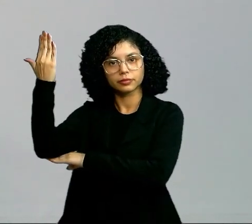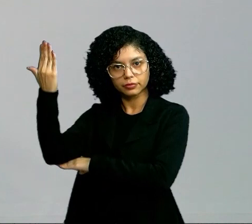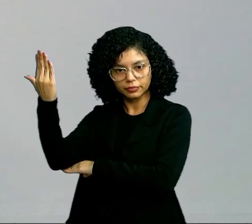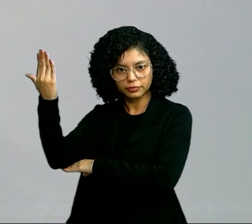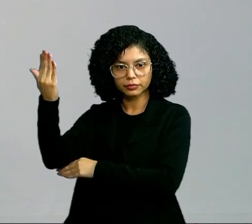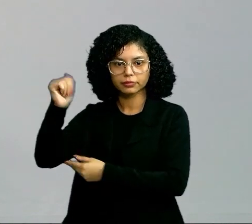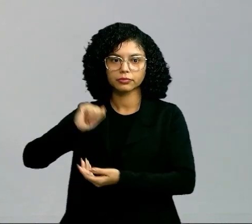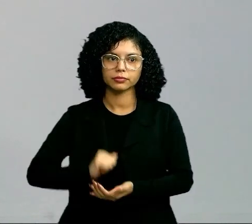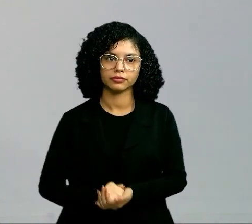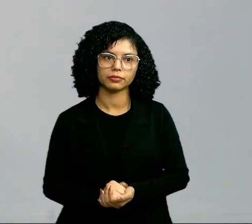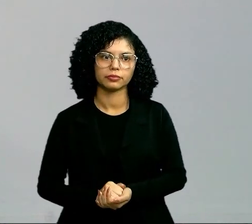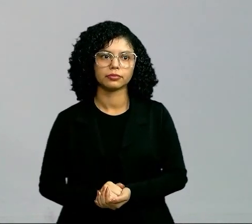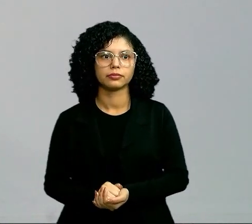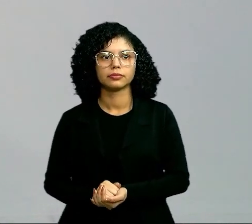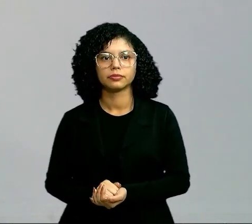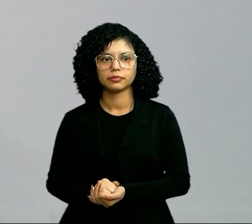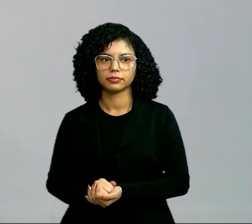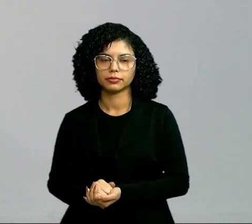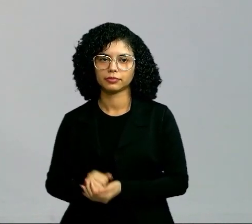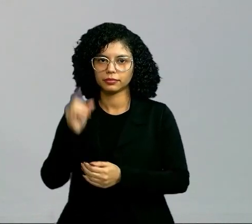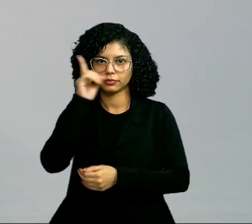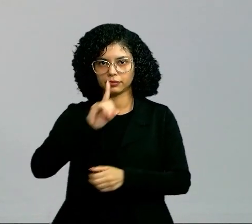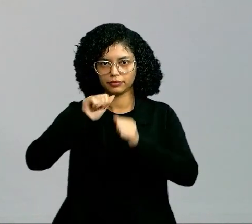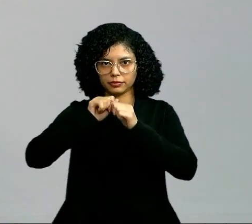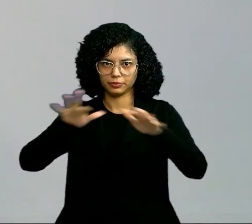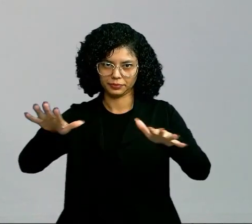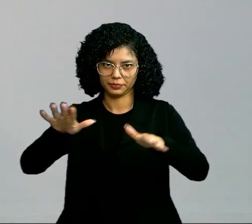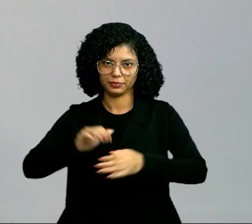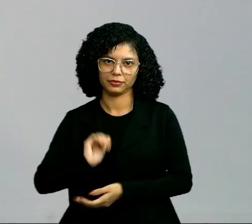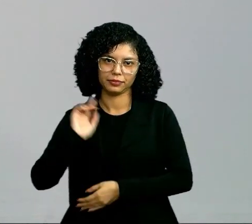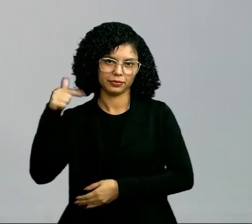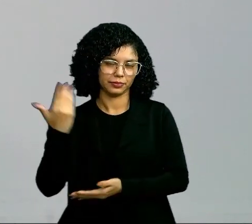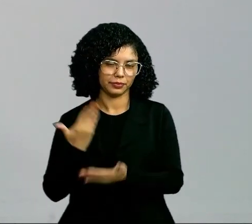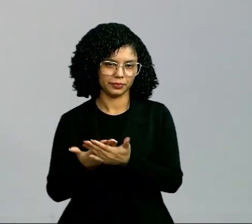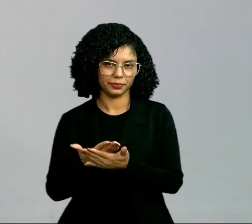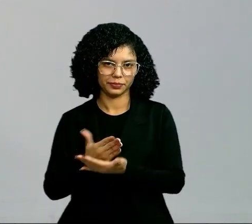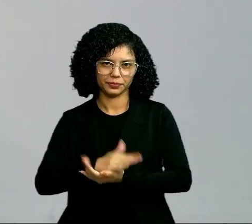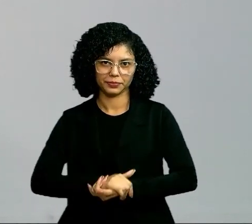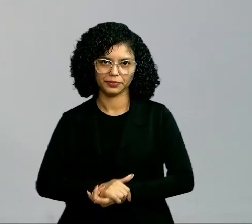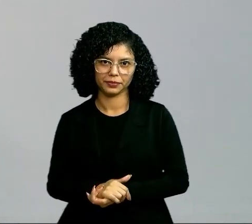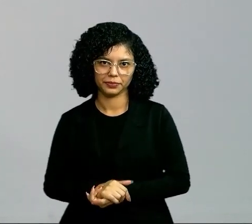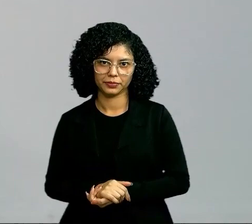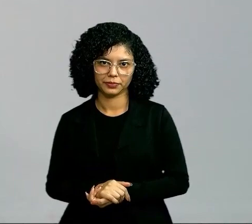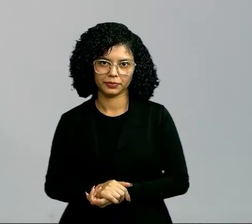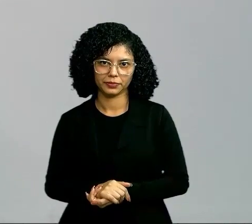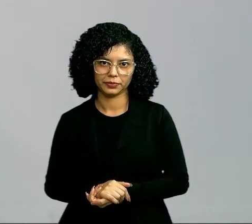nossas plataformas. Fiquem com Deus. Até a próxima aula.